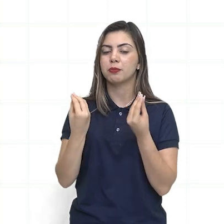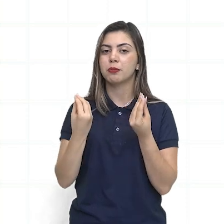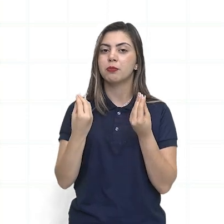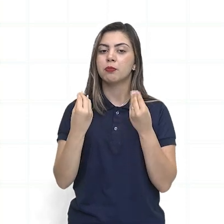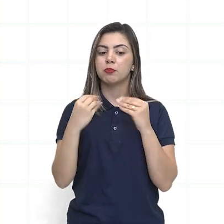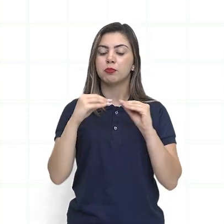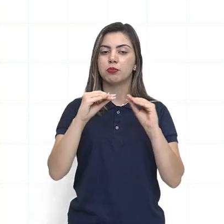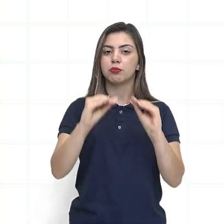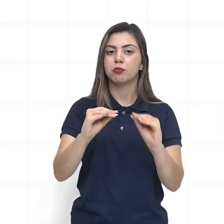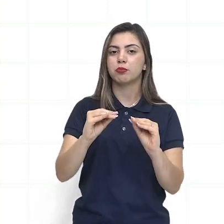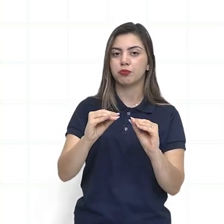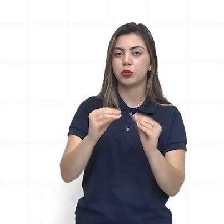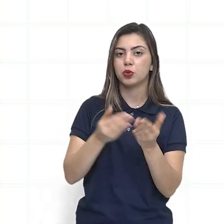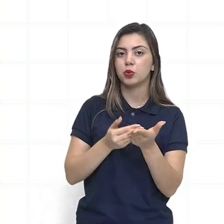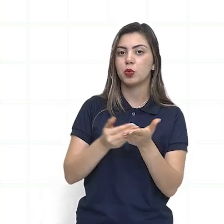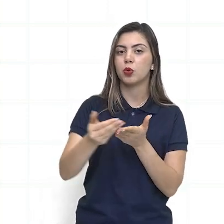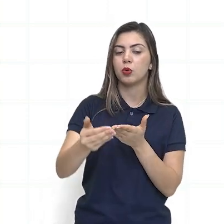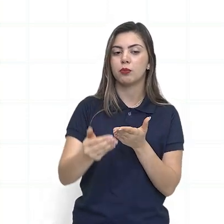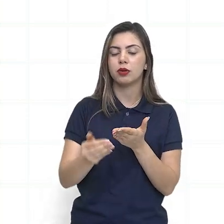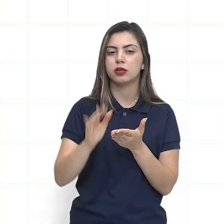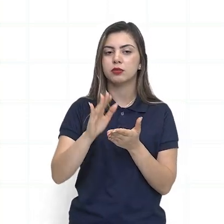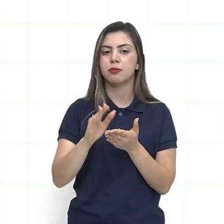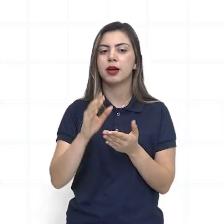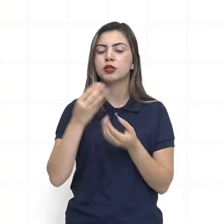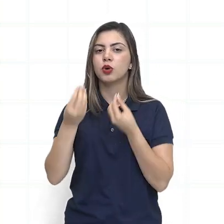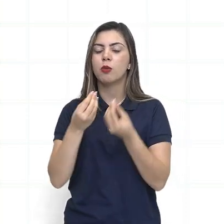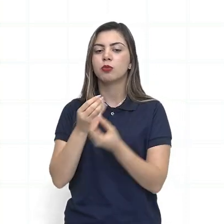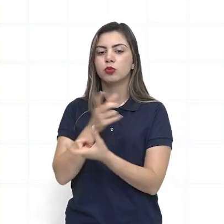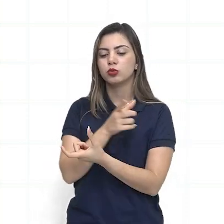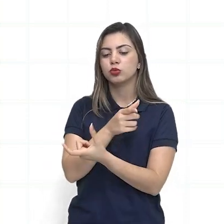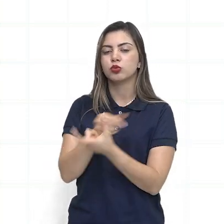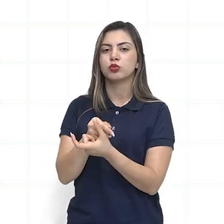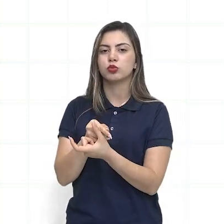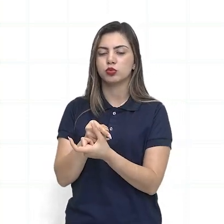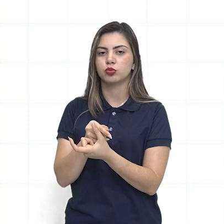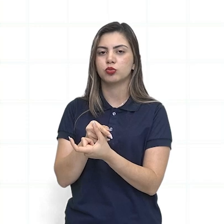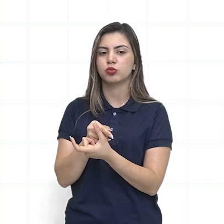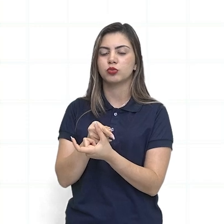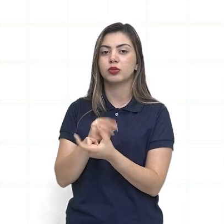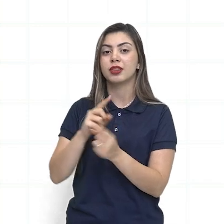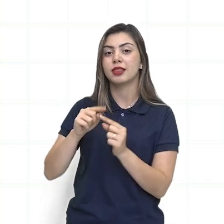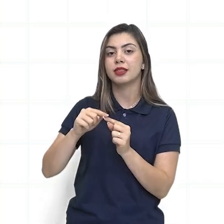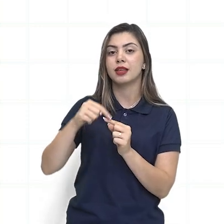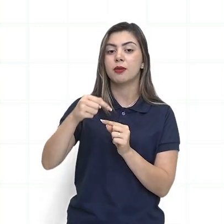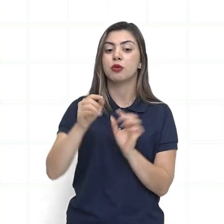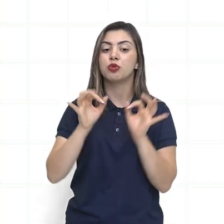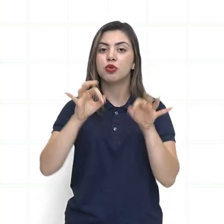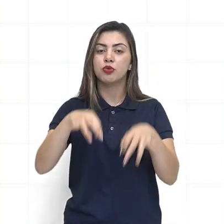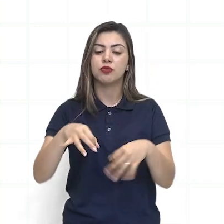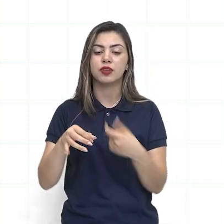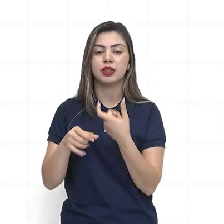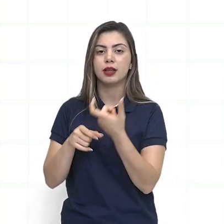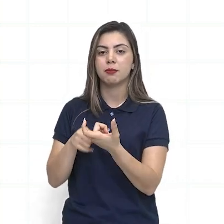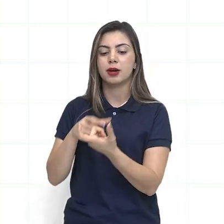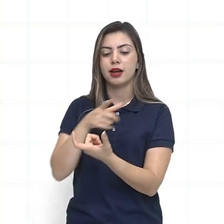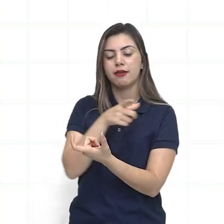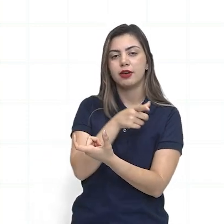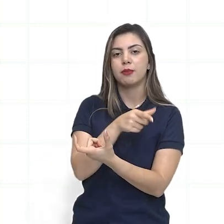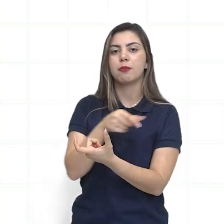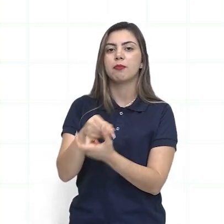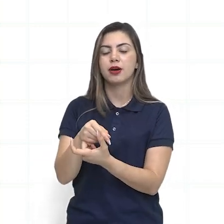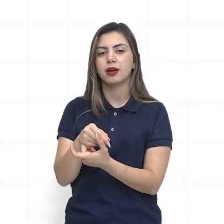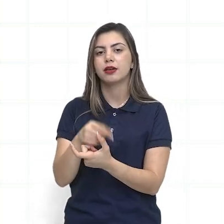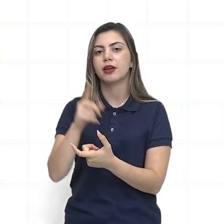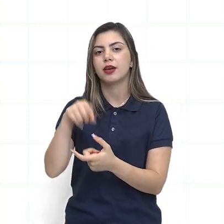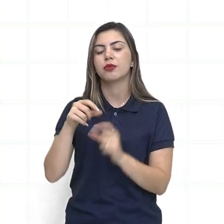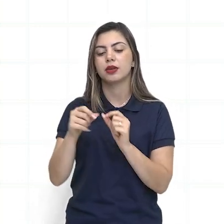na frente. E aí eu acrescentei um sufixo. Mesmo processo de